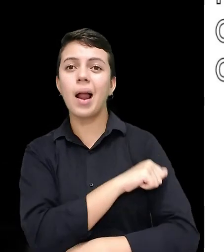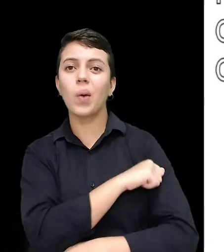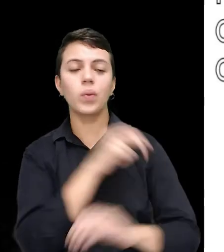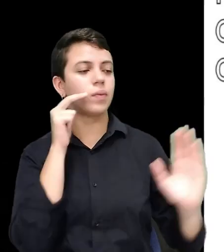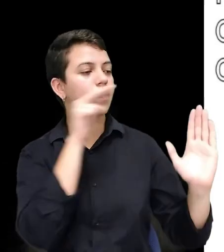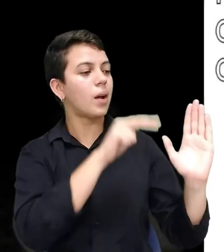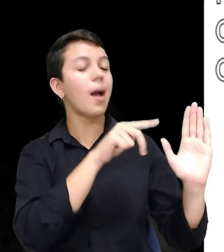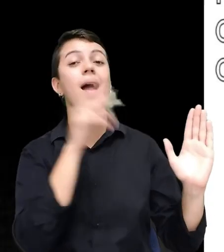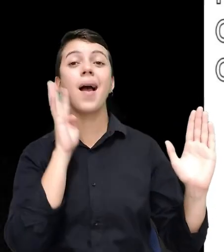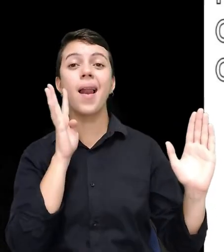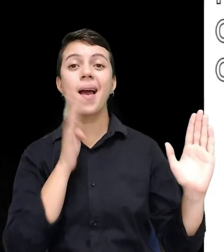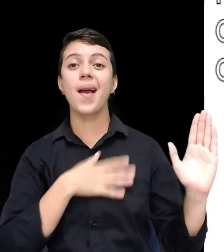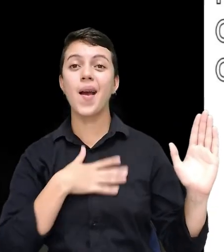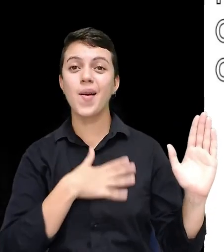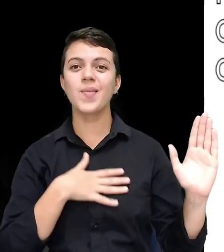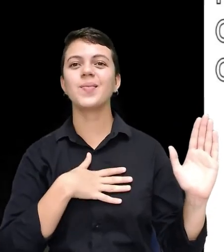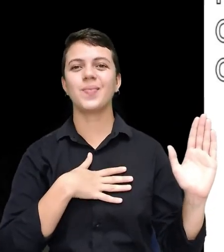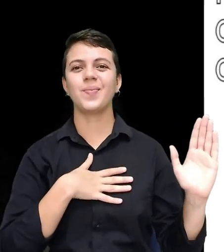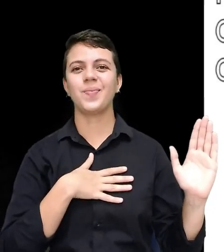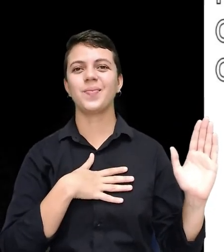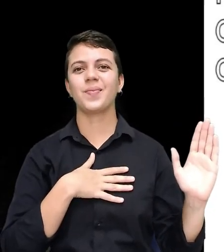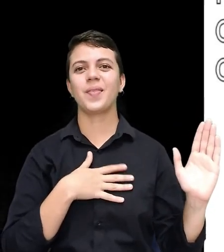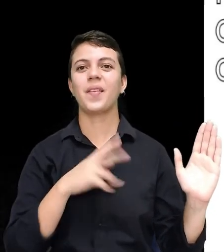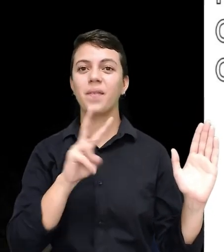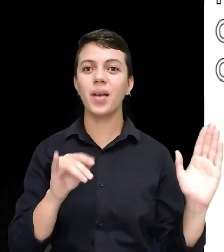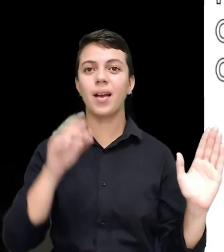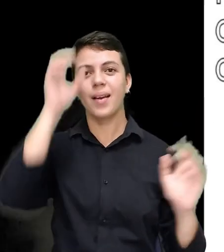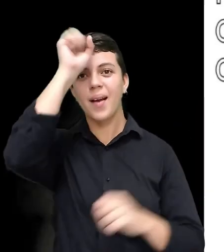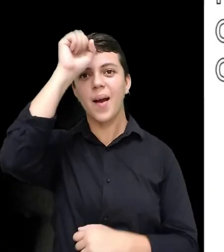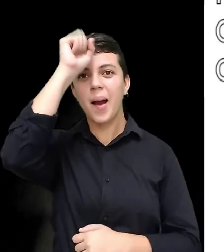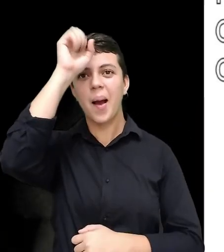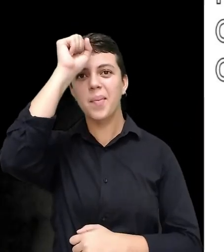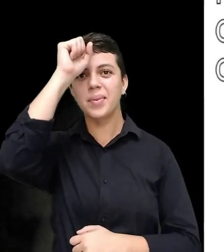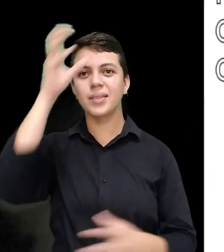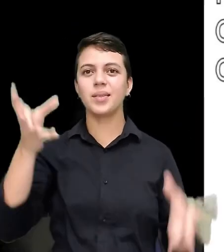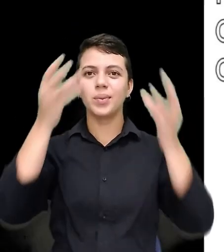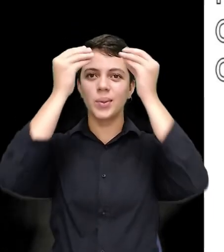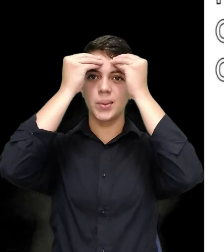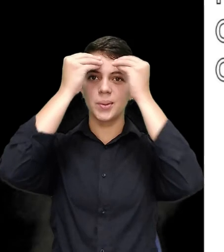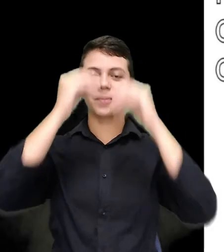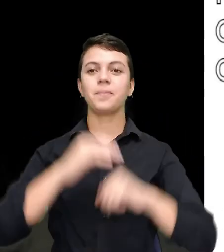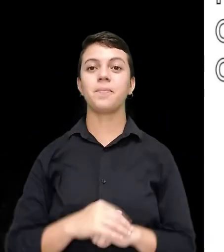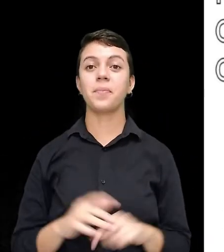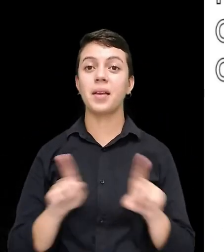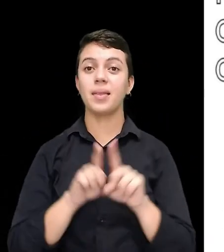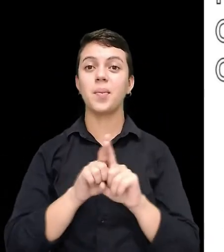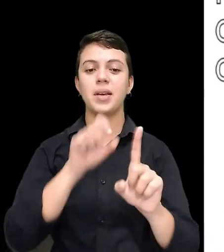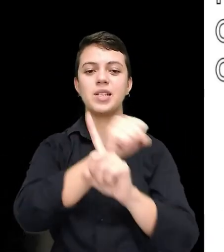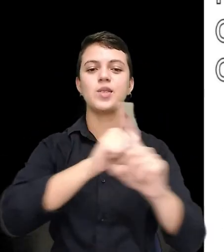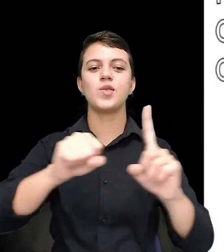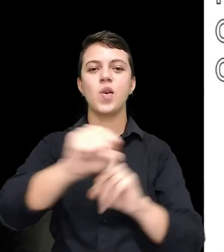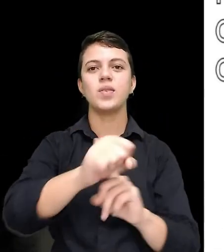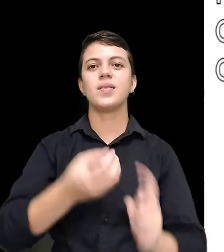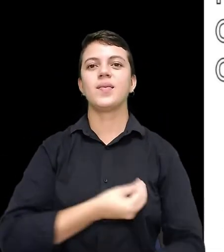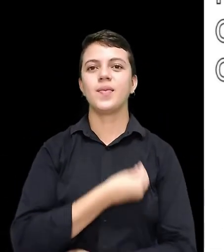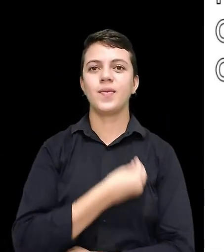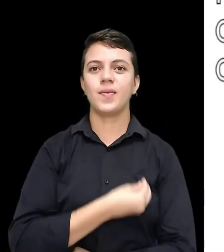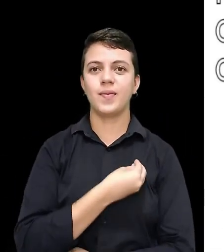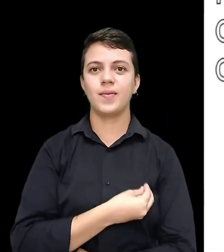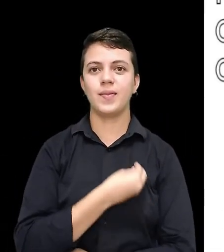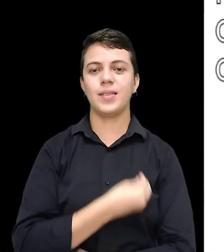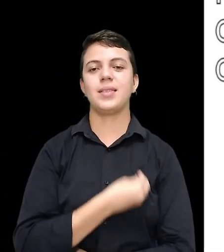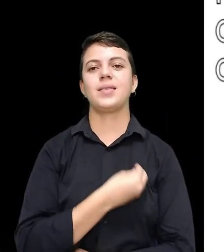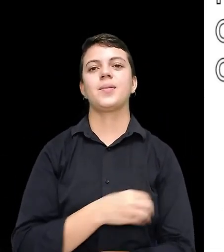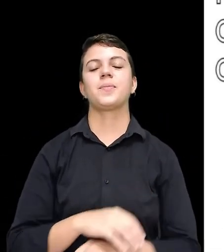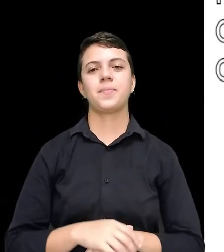aluno e também essa questão de conhecer a realidade social. Então, há esse esforço também